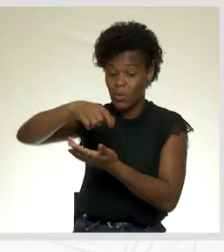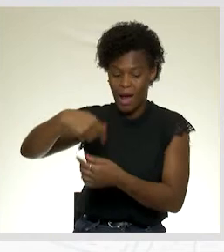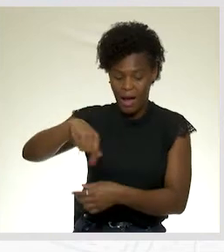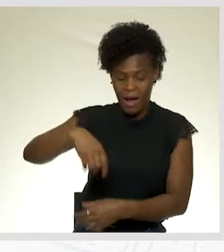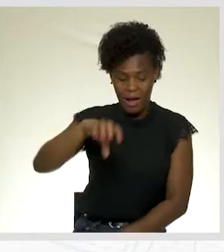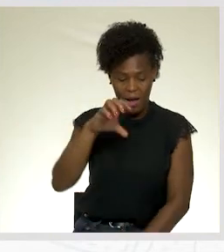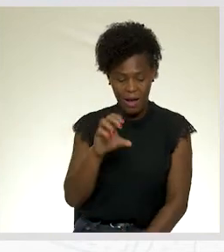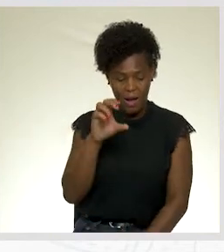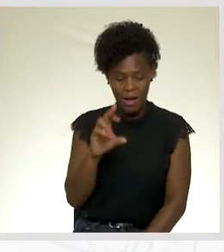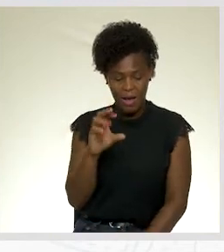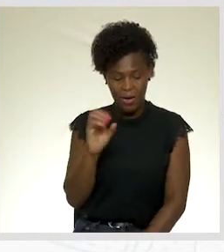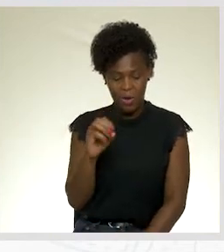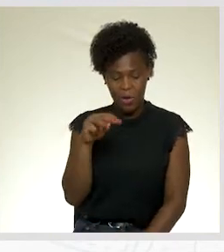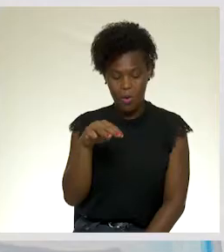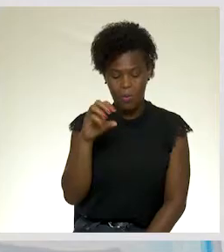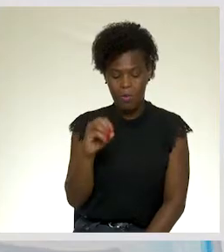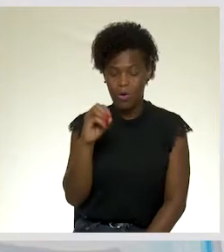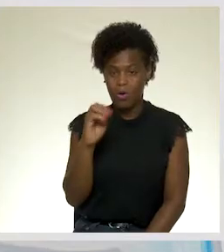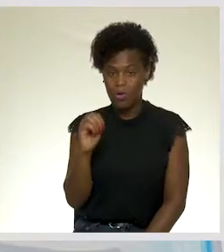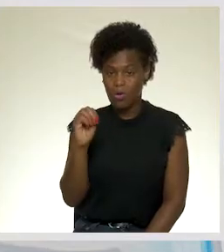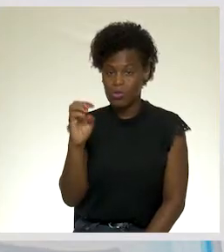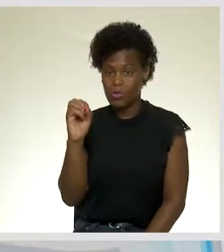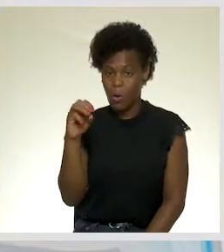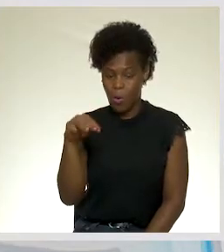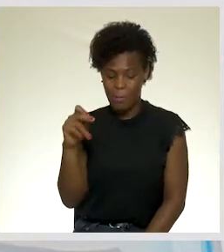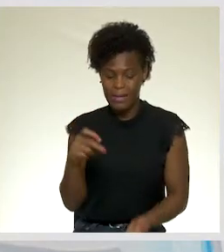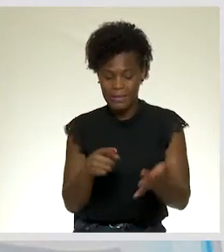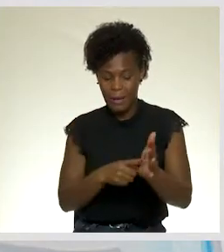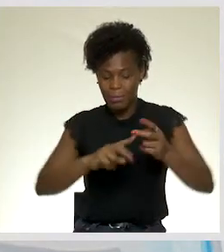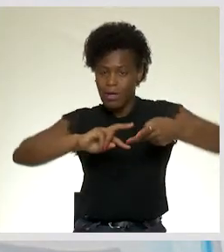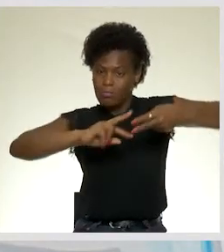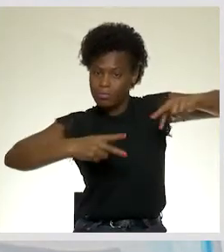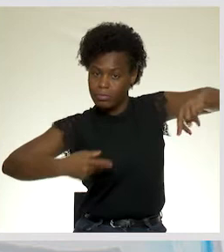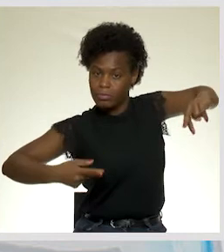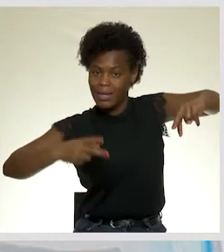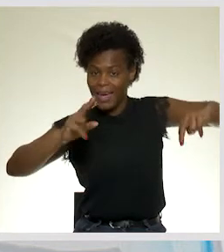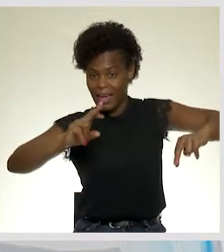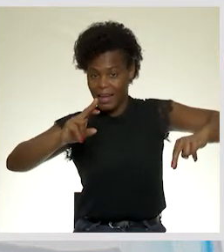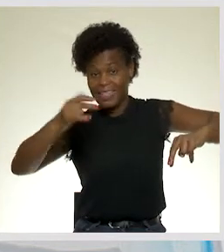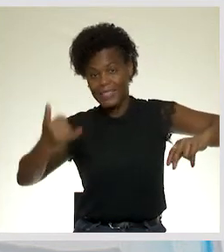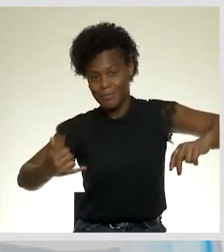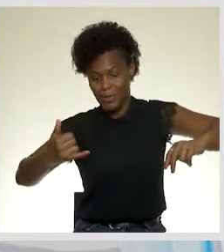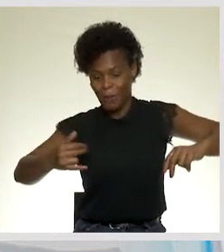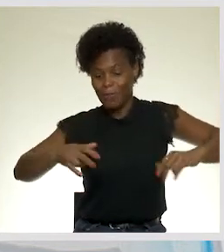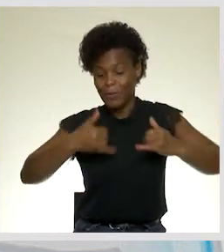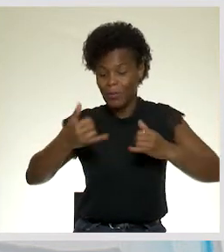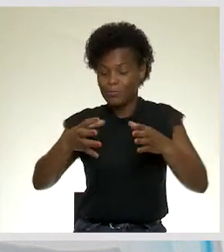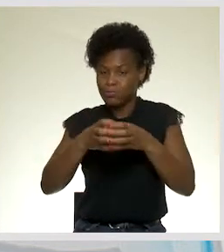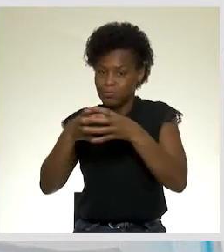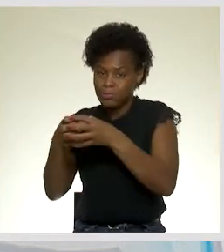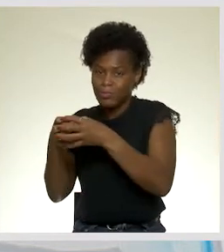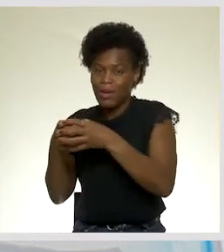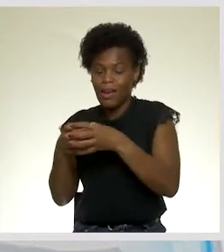são mais ou menos aquilo que nós podemos dizer de fitas de DNA condensadas, não é? Condensadas que formam